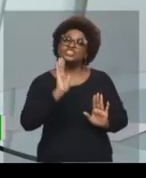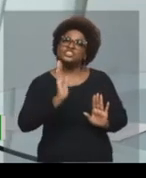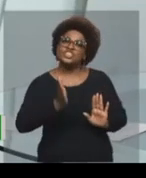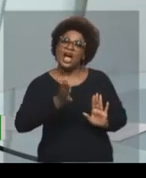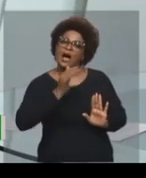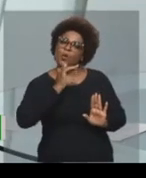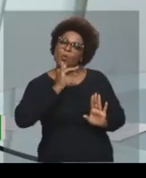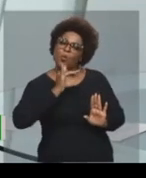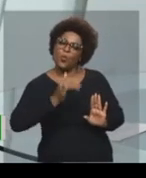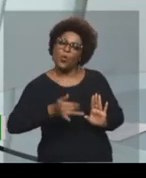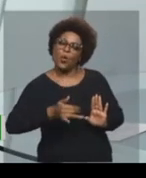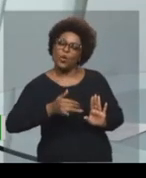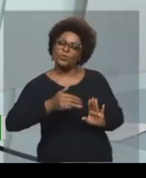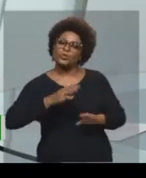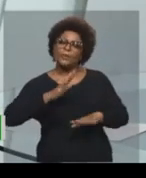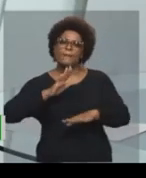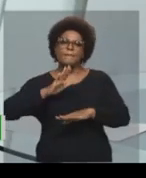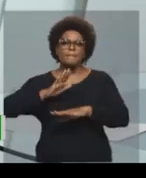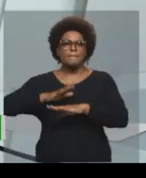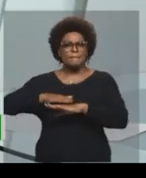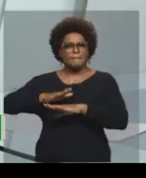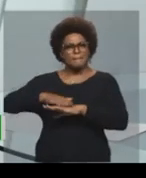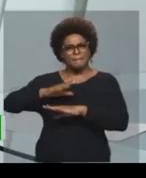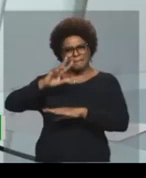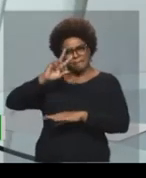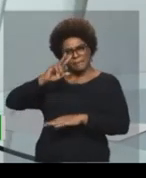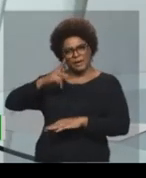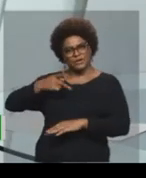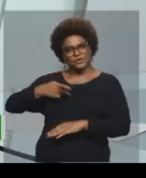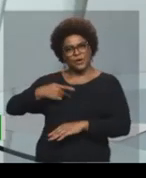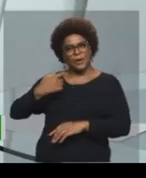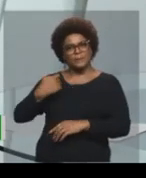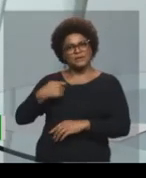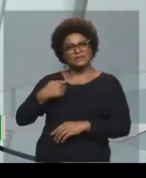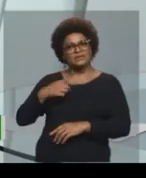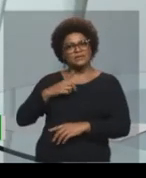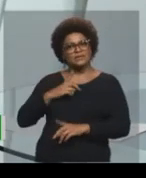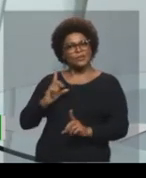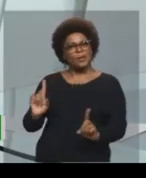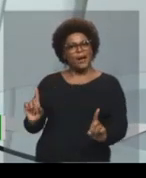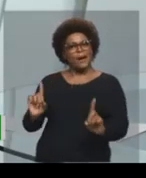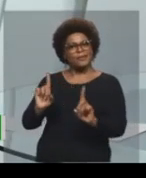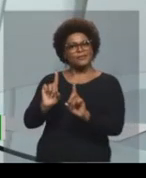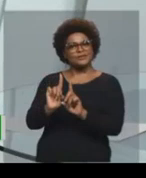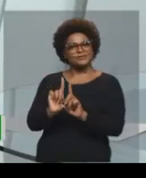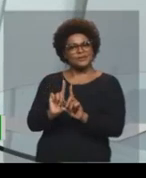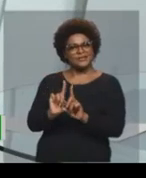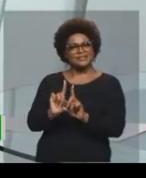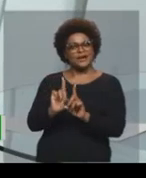né, dessa aproximação. Então, eu relato